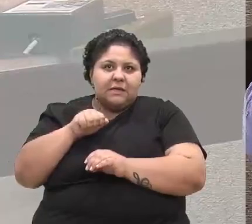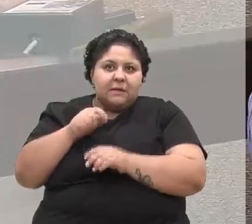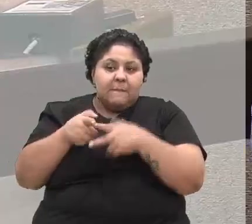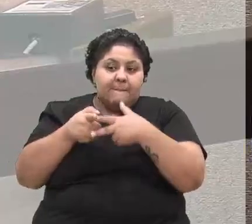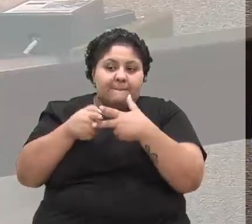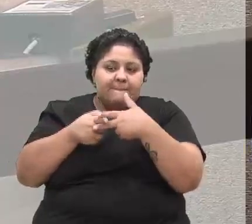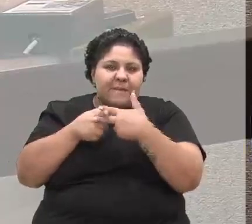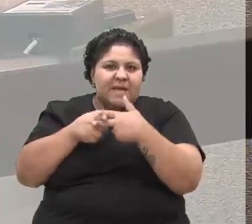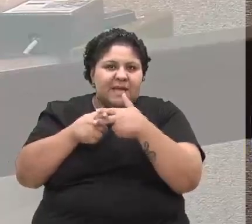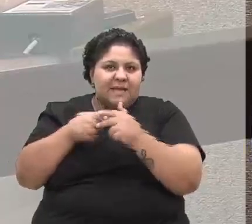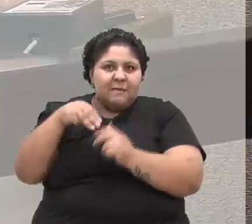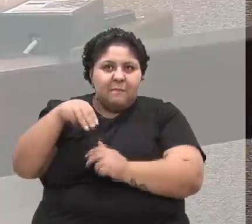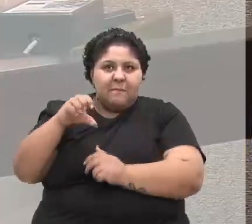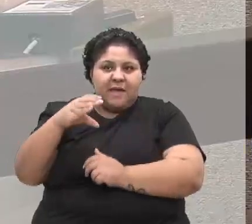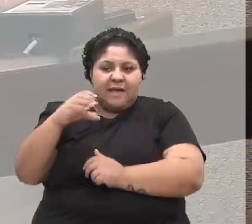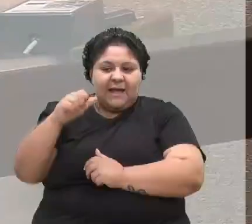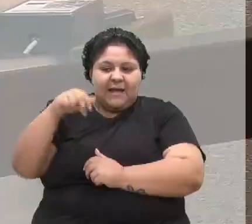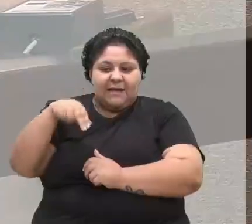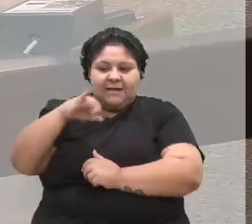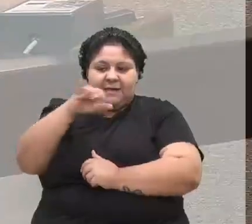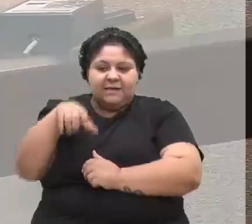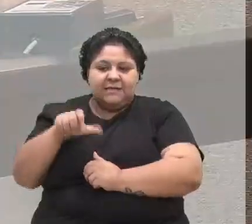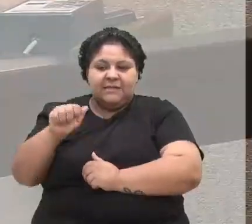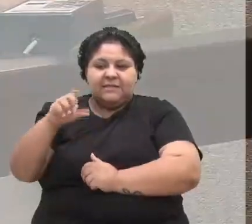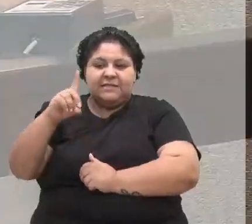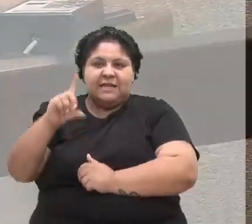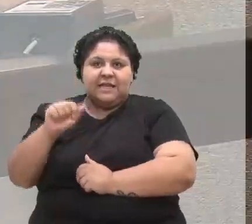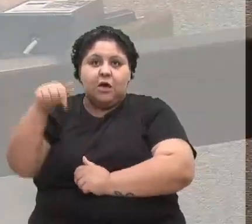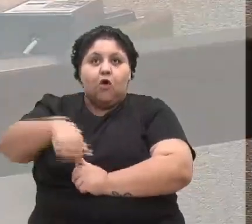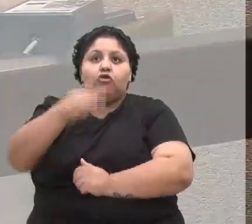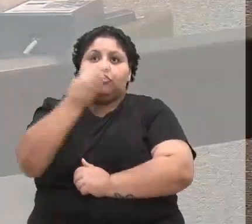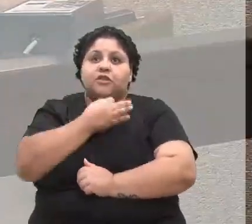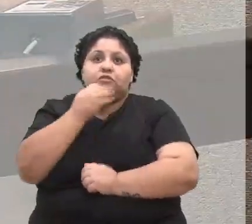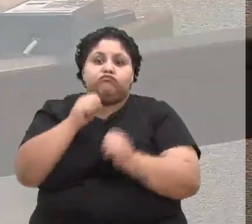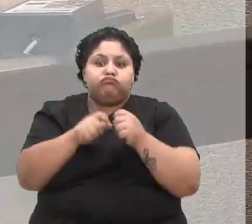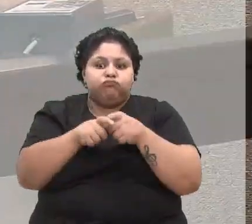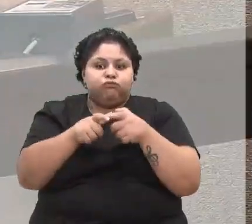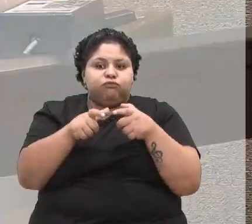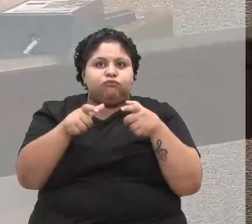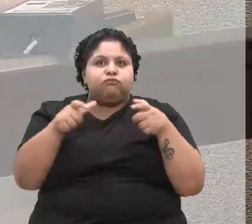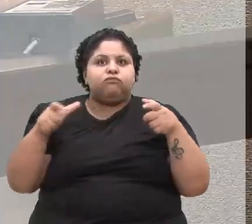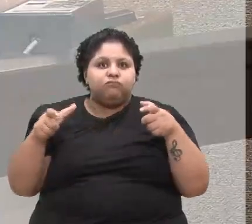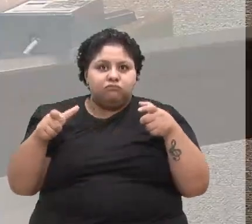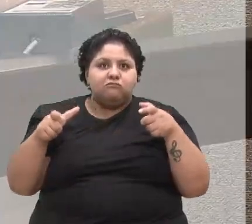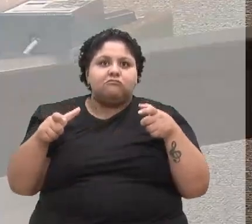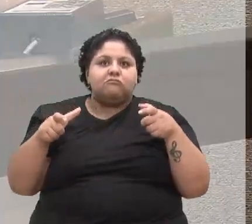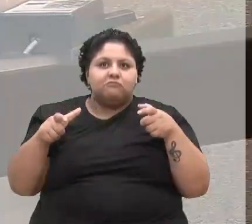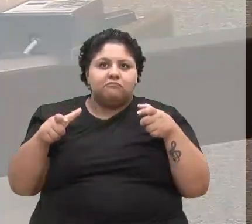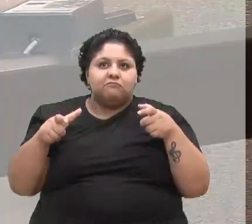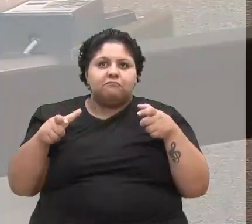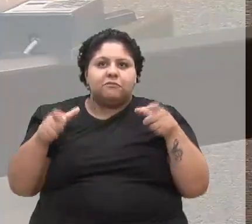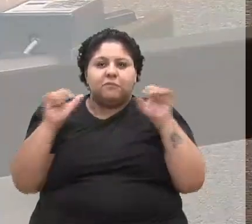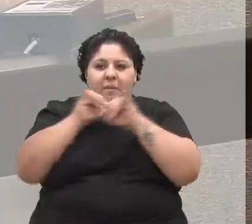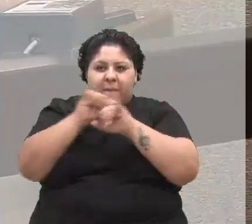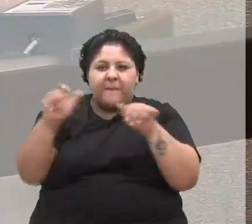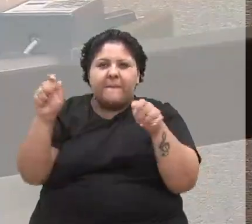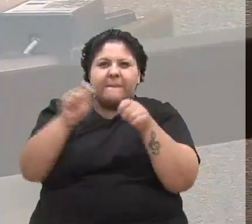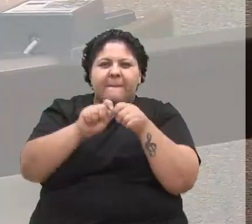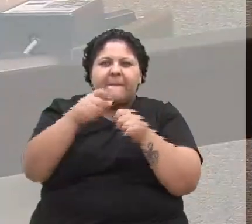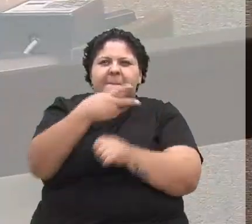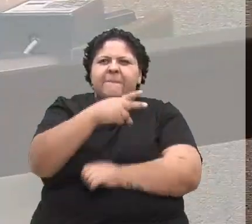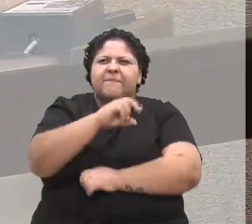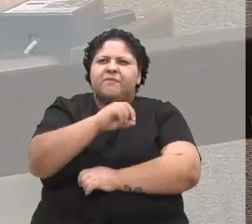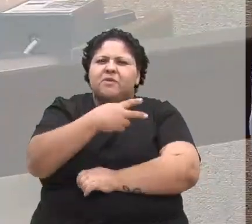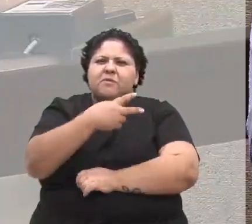E a cidade de Caxias do Sul hoje é uma grande metrópole. Nós, no censo que foi feito aí em 2020, se eu não me